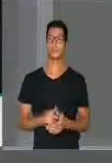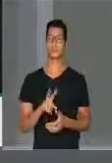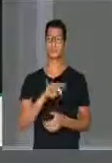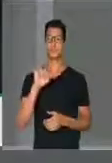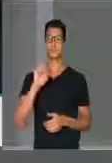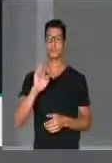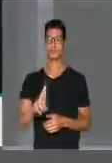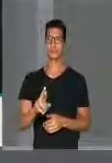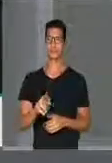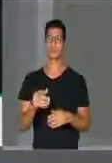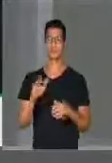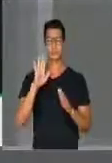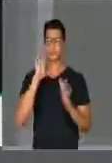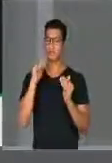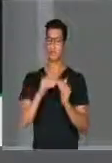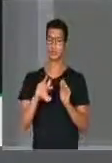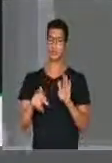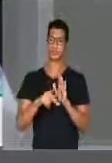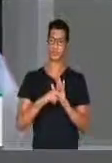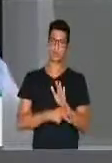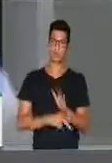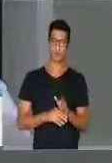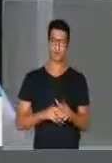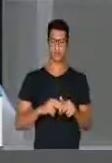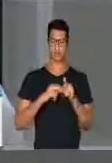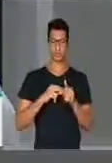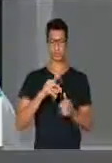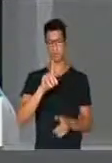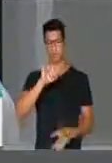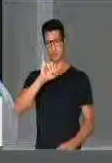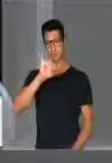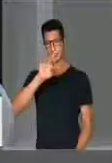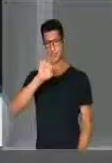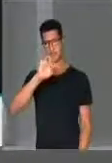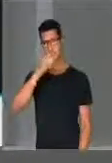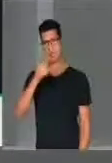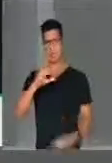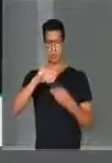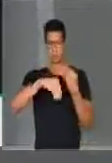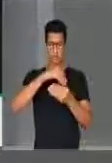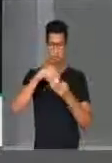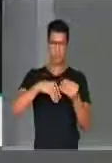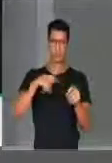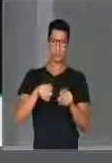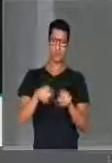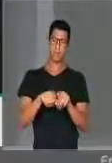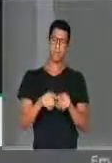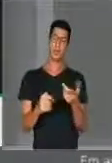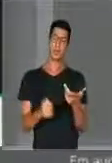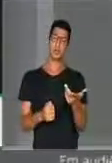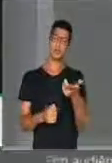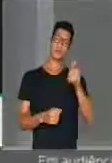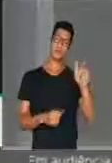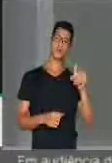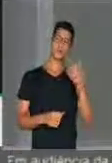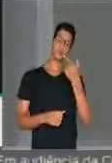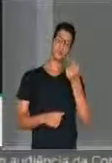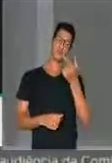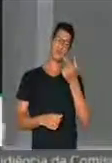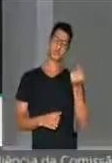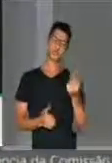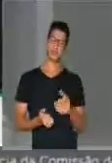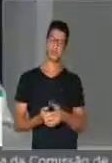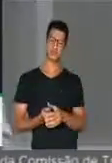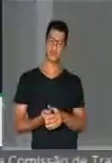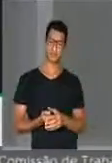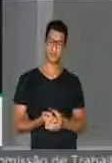vai ser convencido pelo distrital misto em